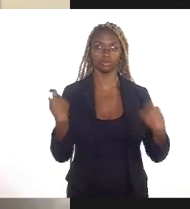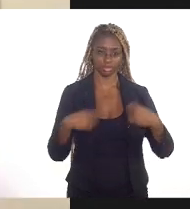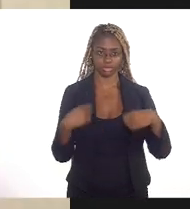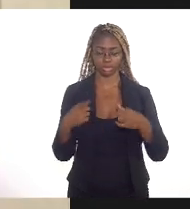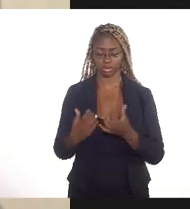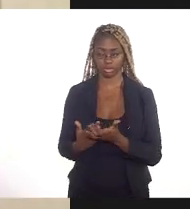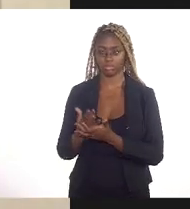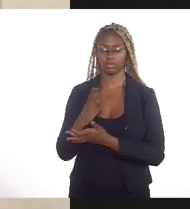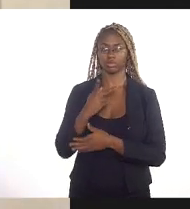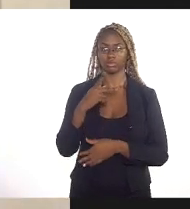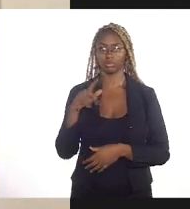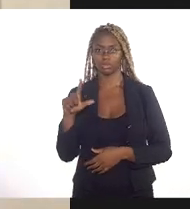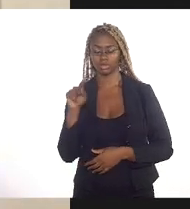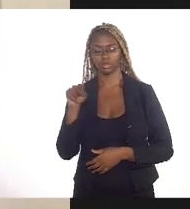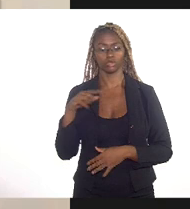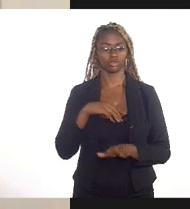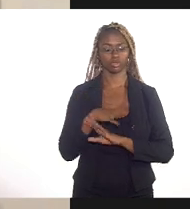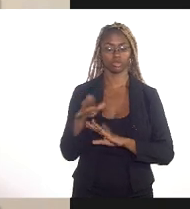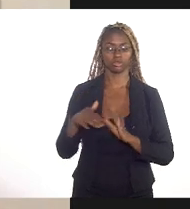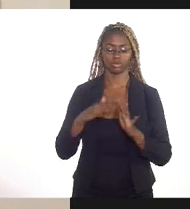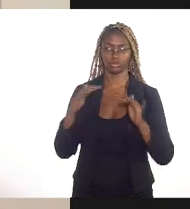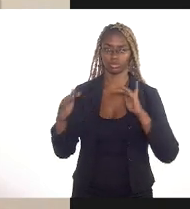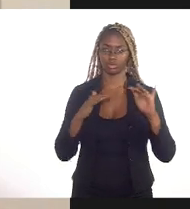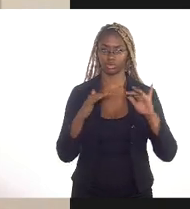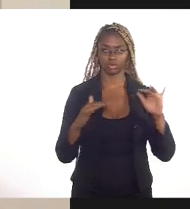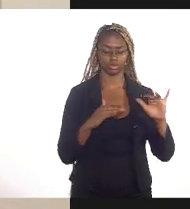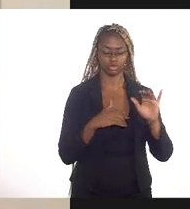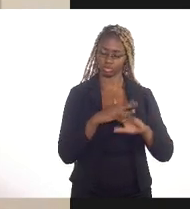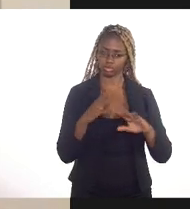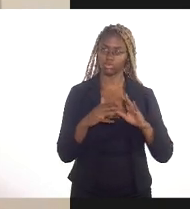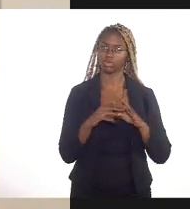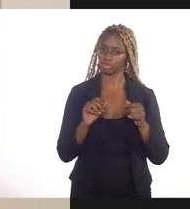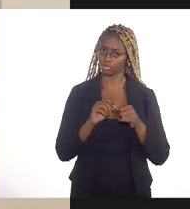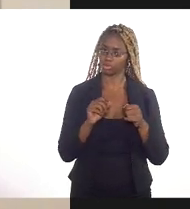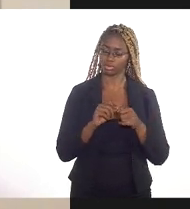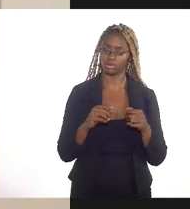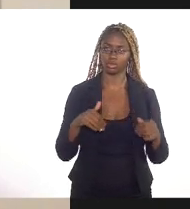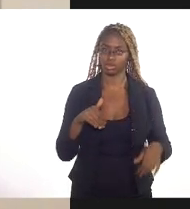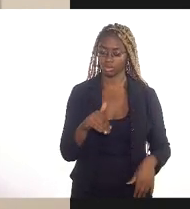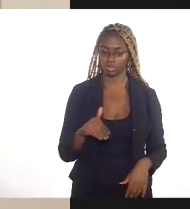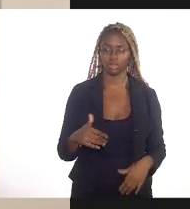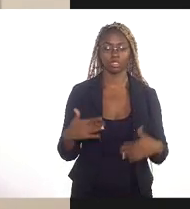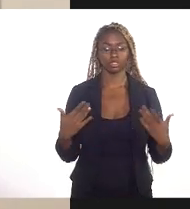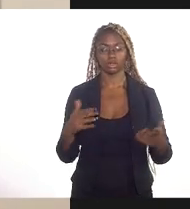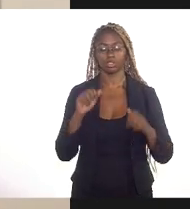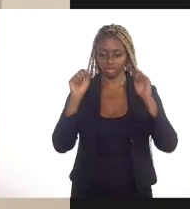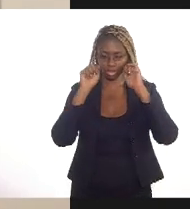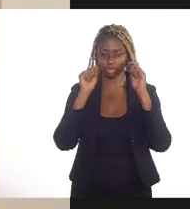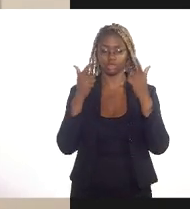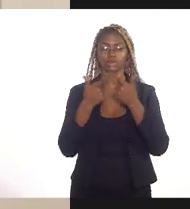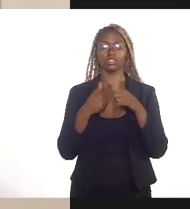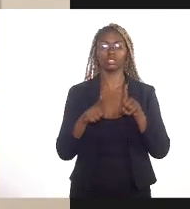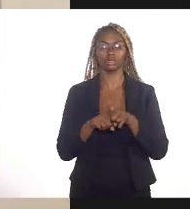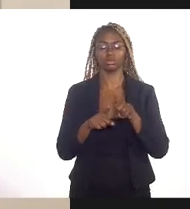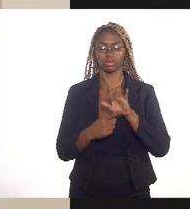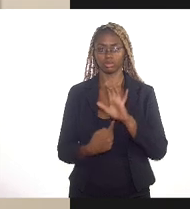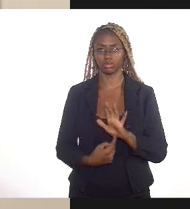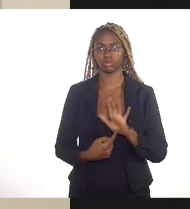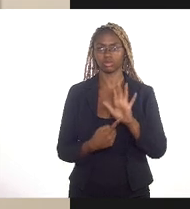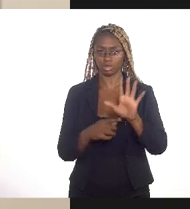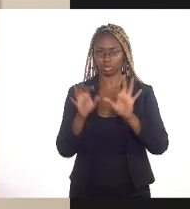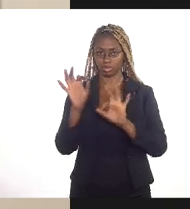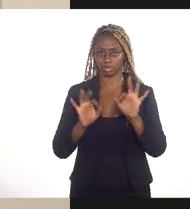esse projeto por toda a movimentação de titulação que está sendo feita, e, aliás, marcar posição com esse programa é